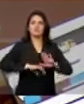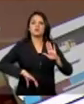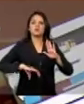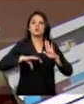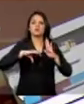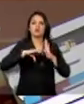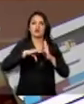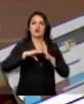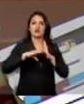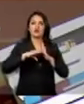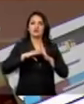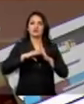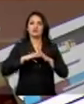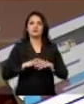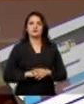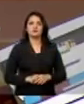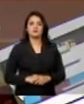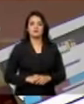um lado,